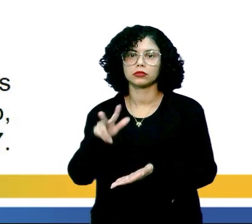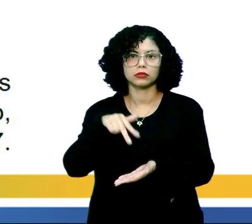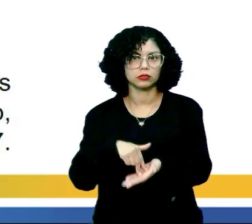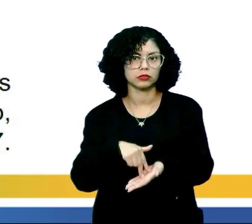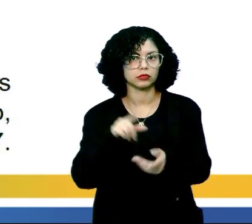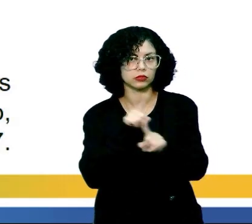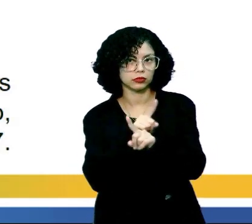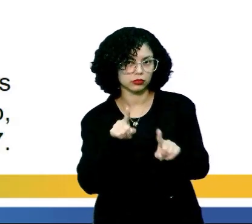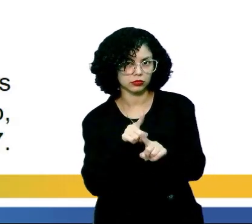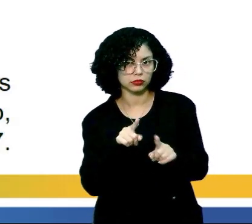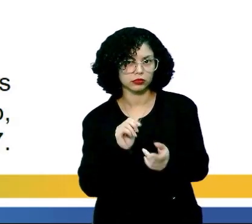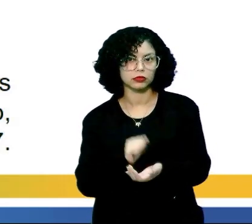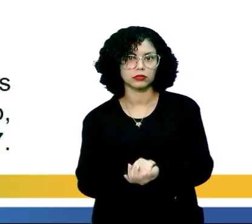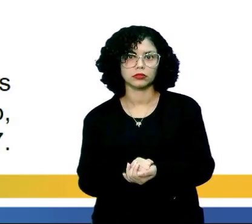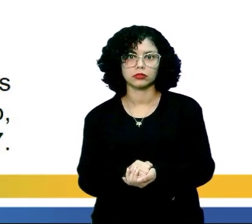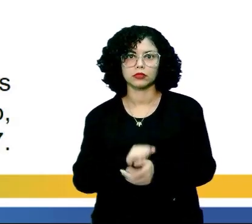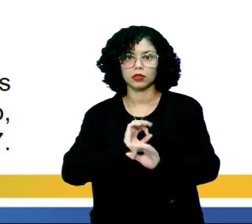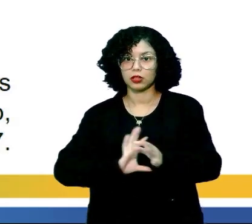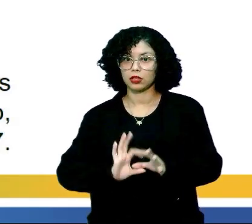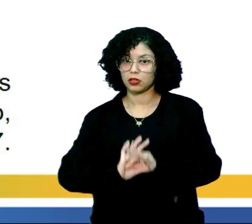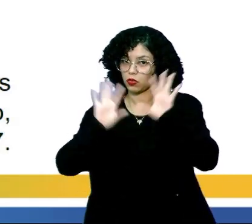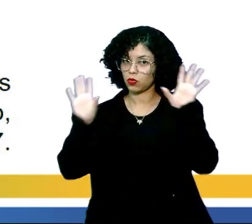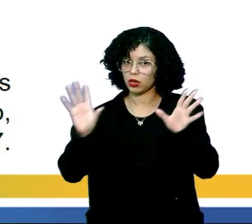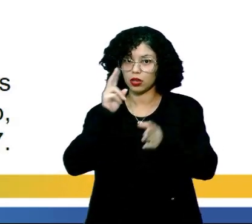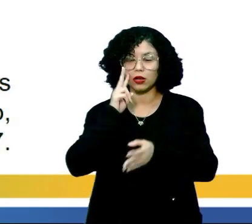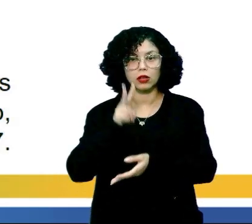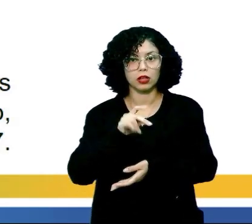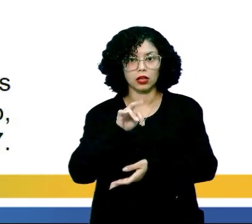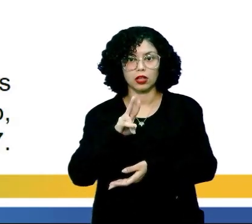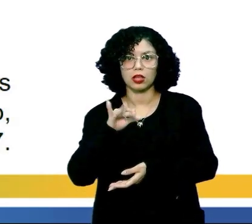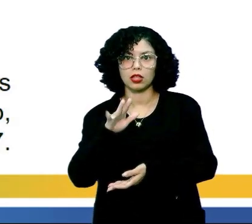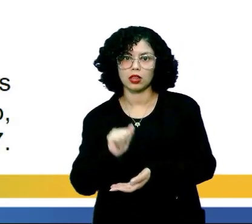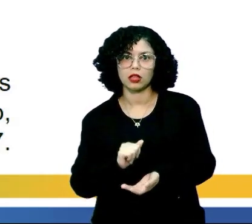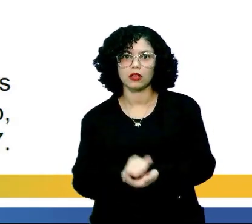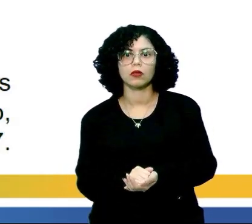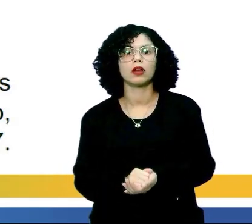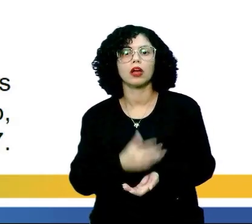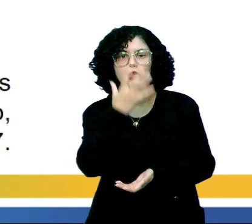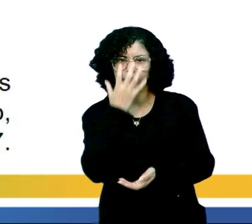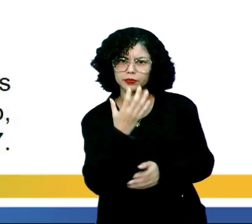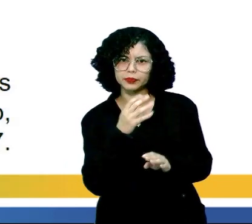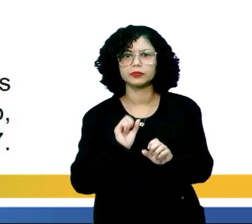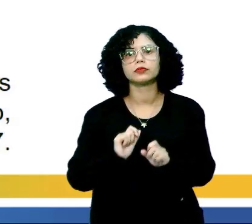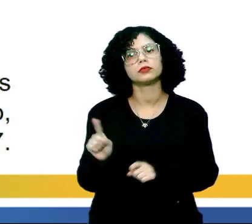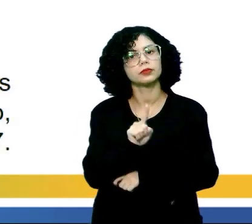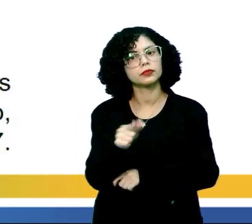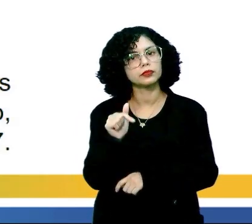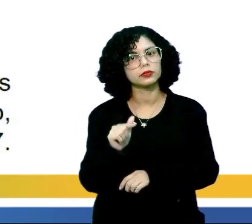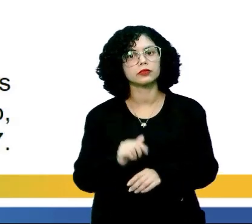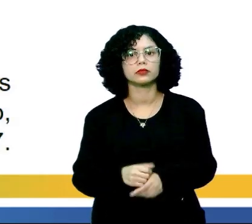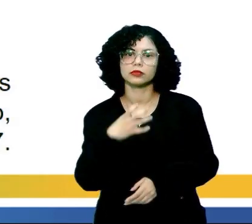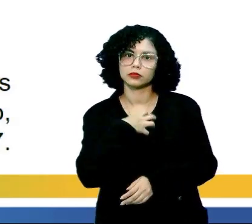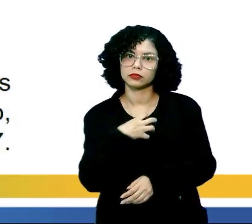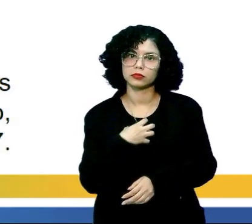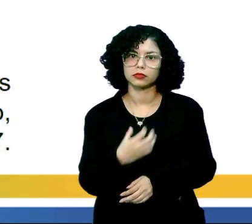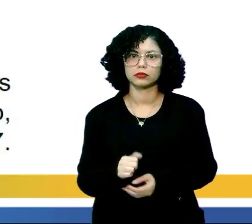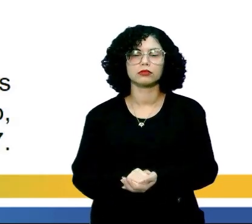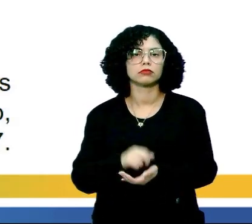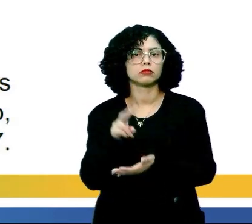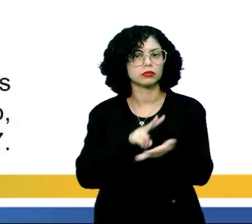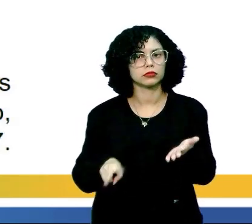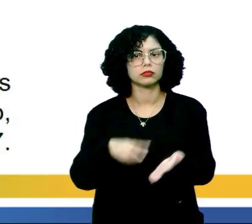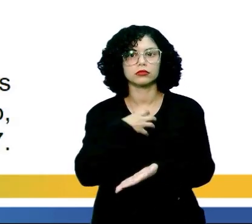do que não está ao pé, livre do meu enleio, sério do que não é.